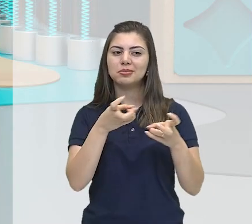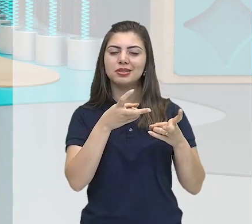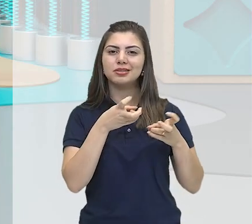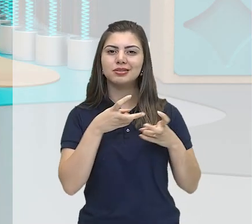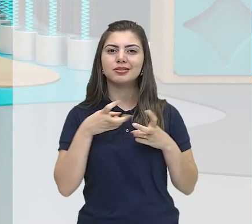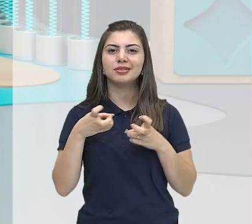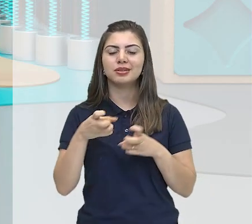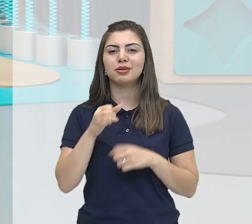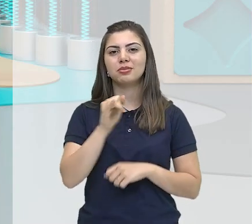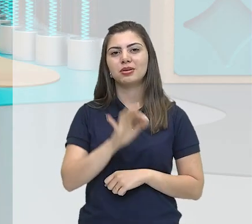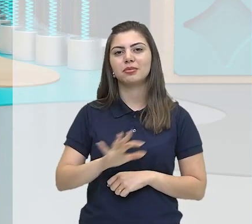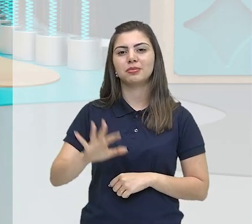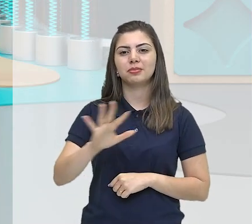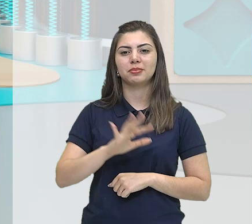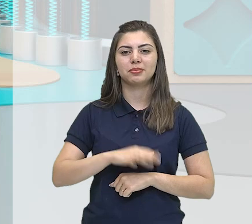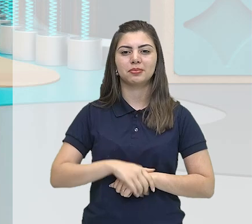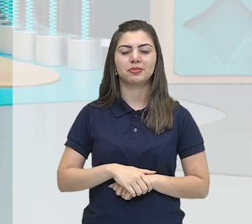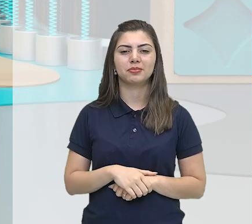Então, dando